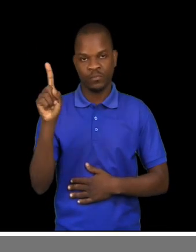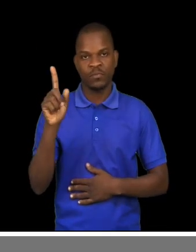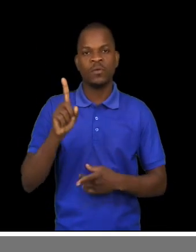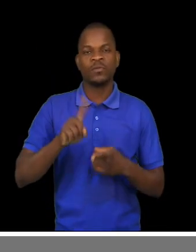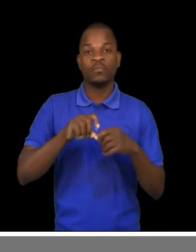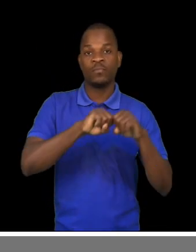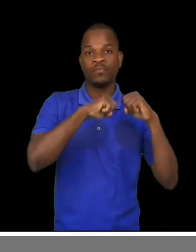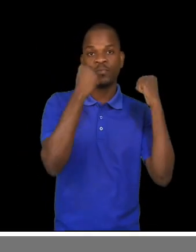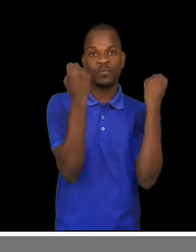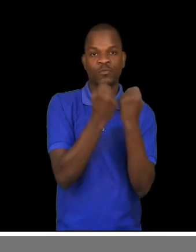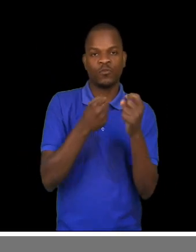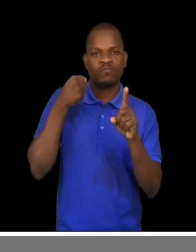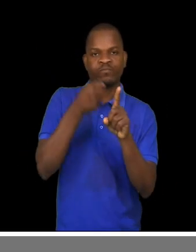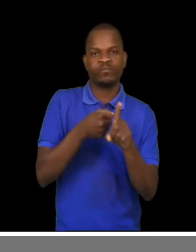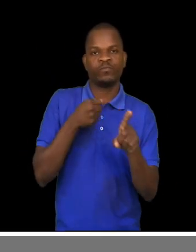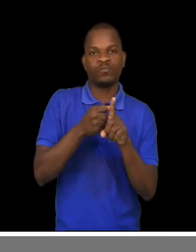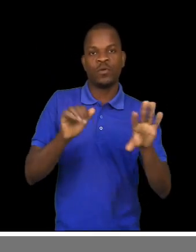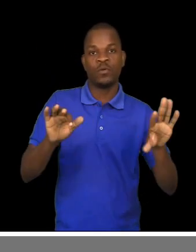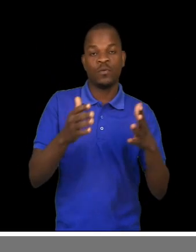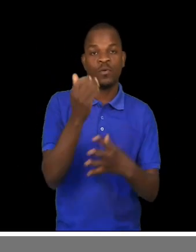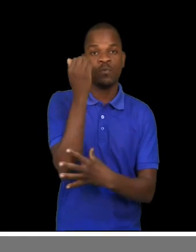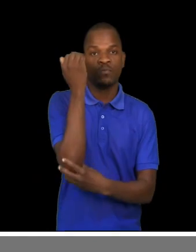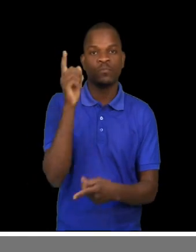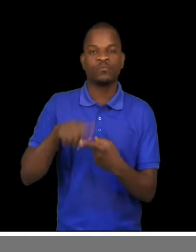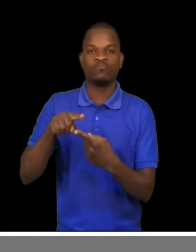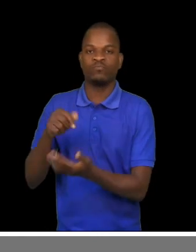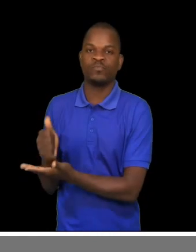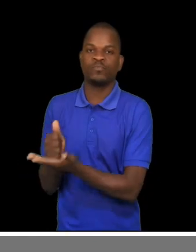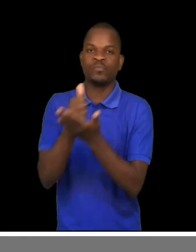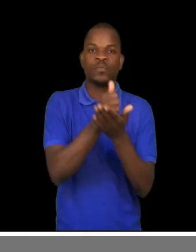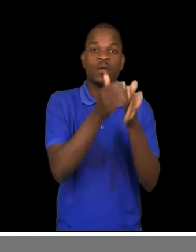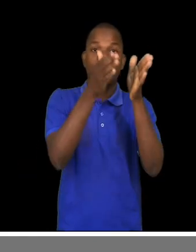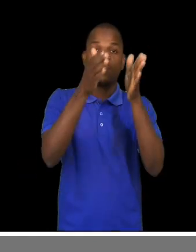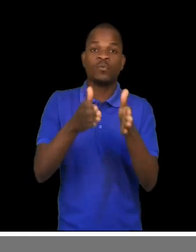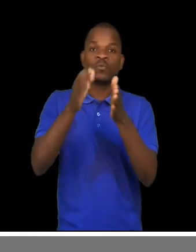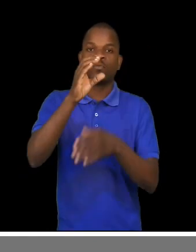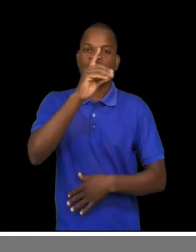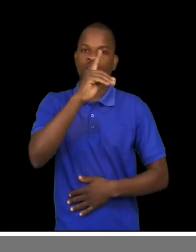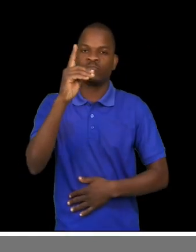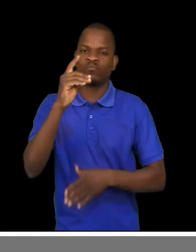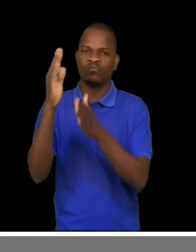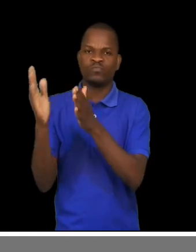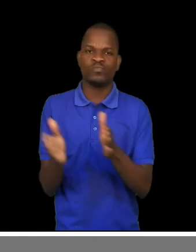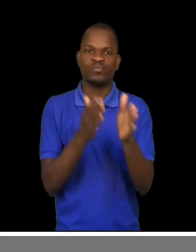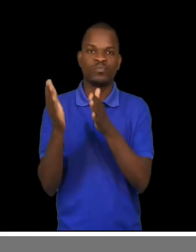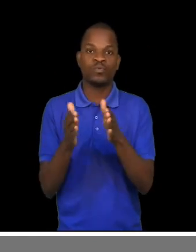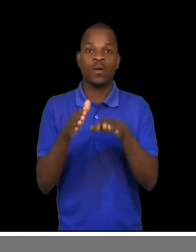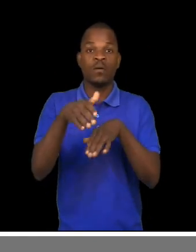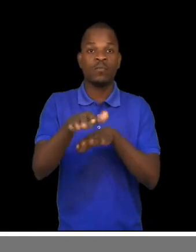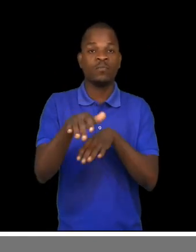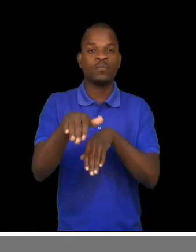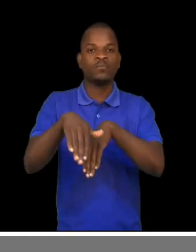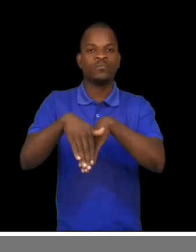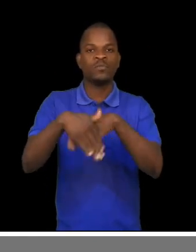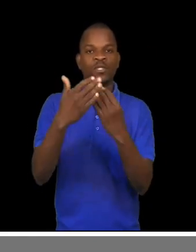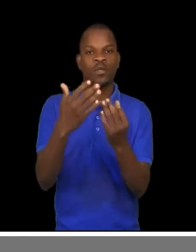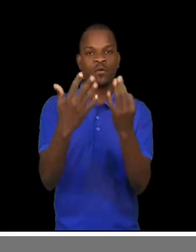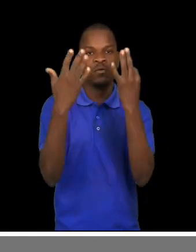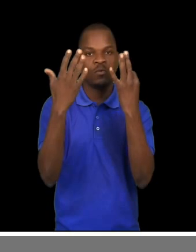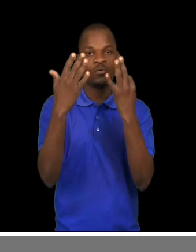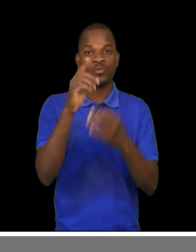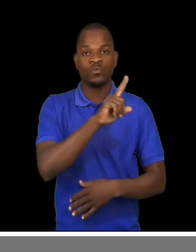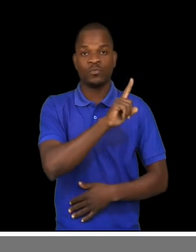Associação de Combate à Pobreza e Ajuda à Pessoa com Deficiência vai organizar uma marça que terá lugar